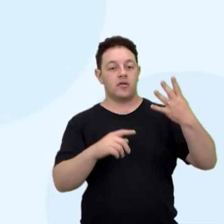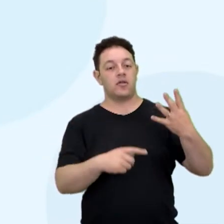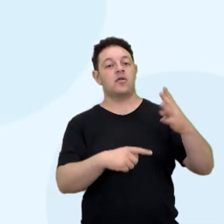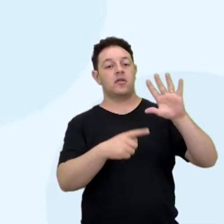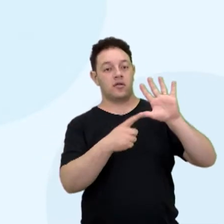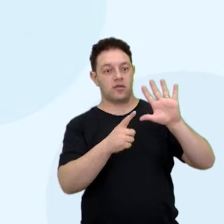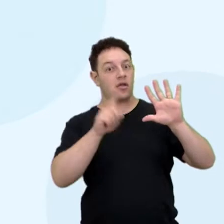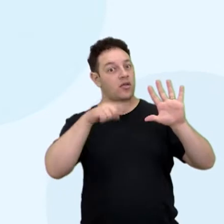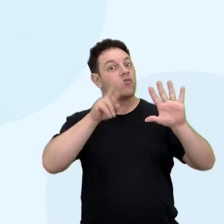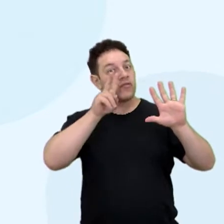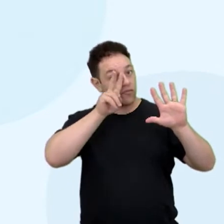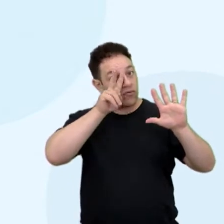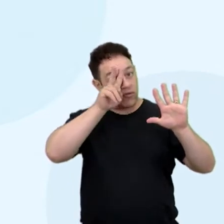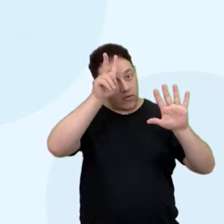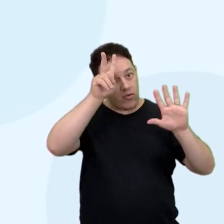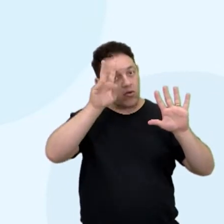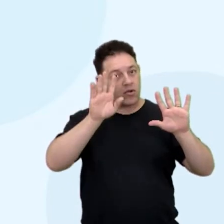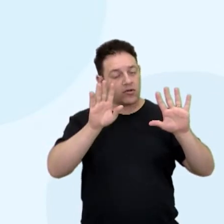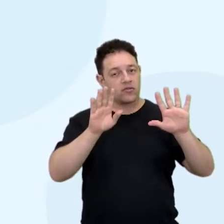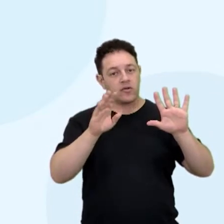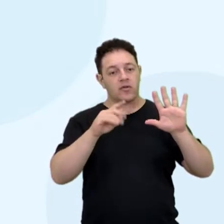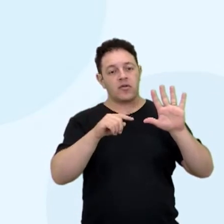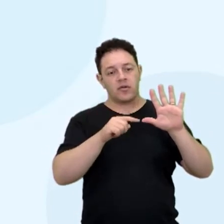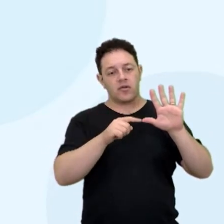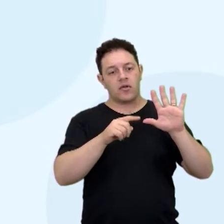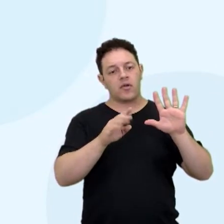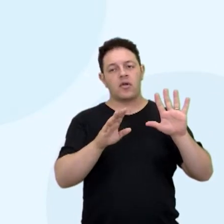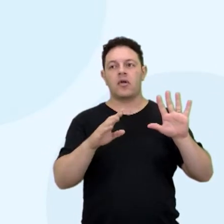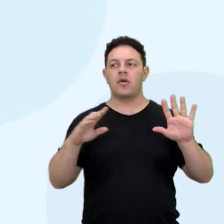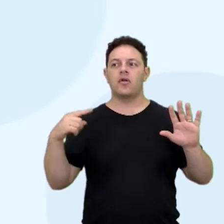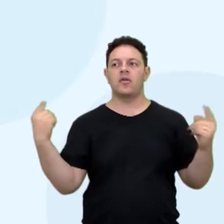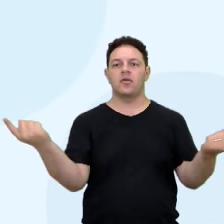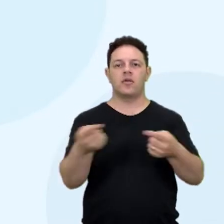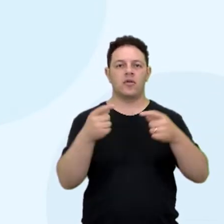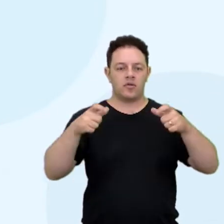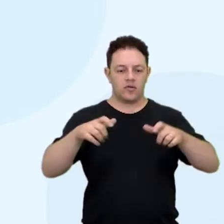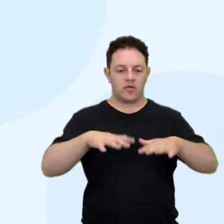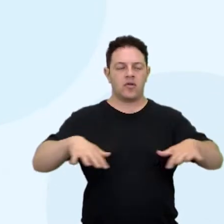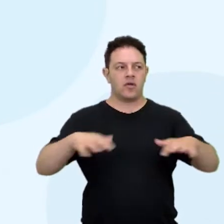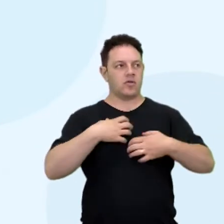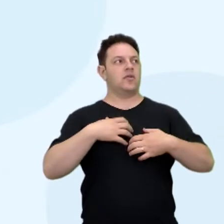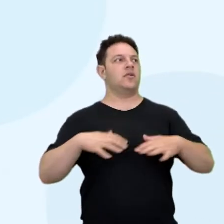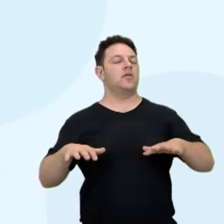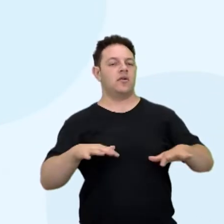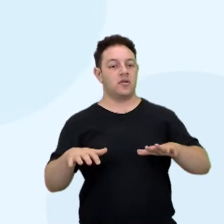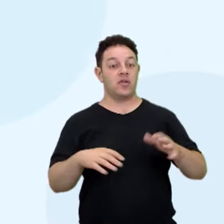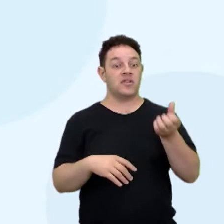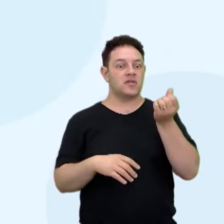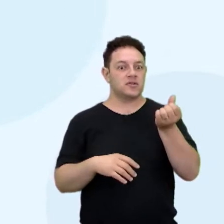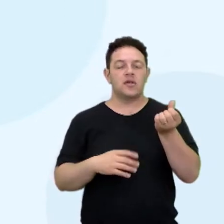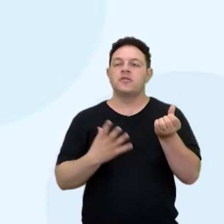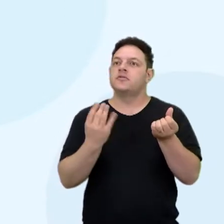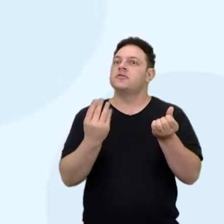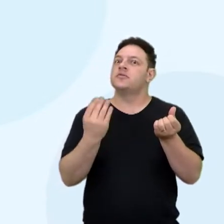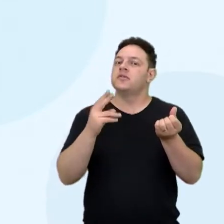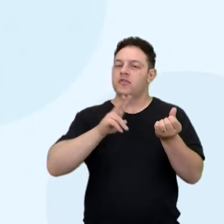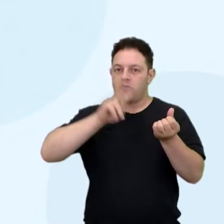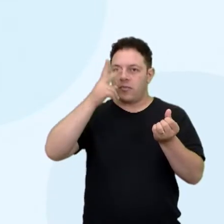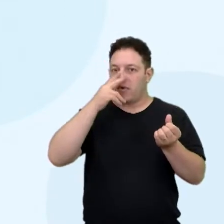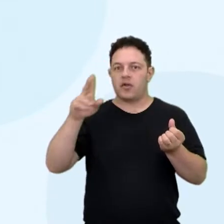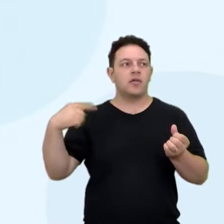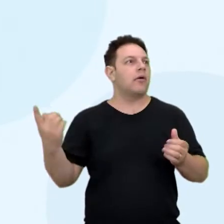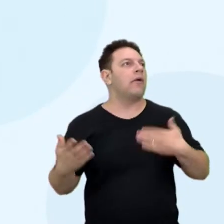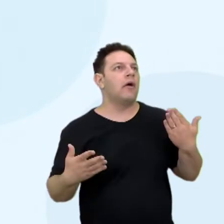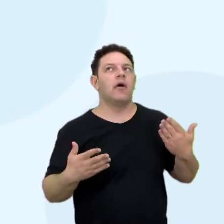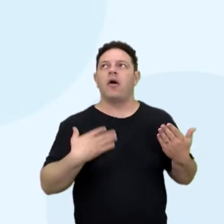que é o forte, né? Praticamente aí sentido por toda a população. O 6 aí é bastante forte, provoca início de pânico,